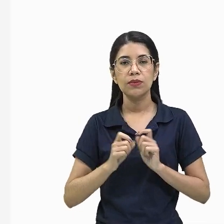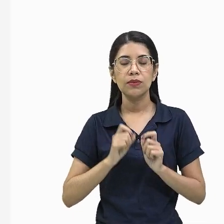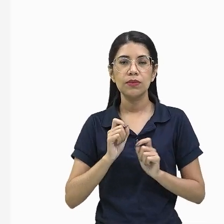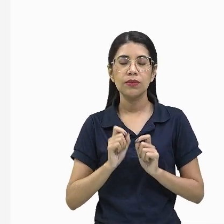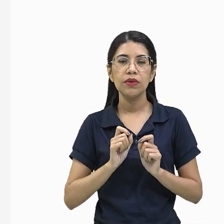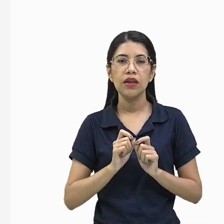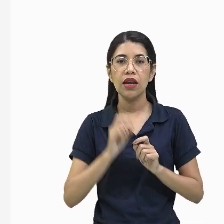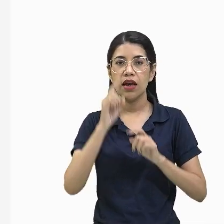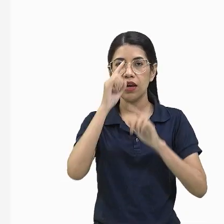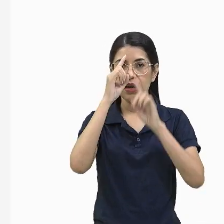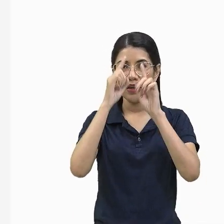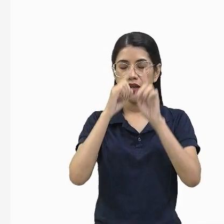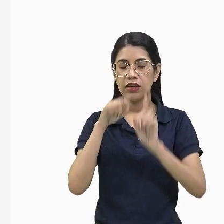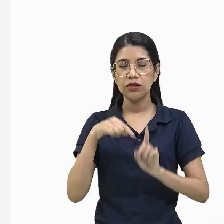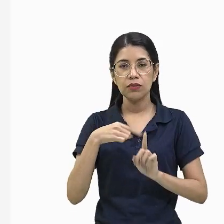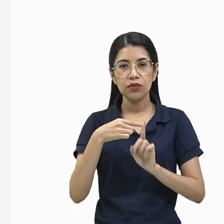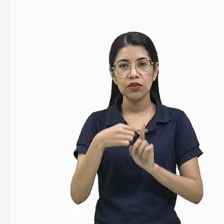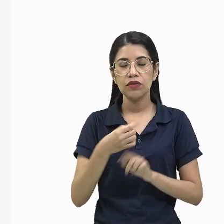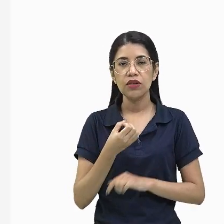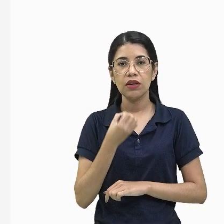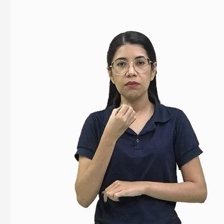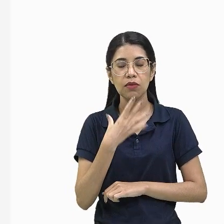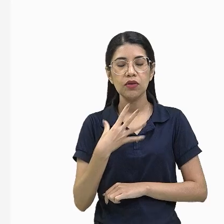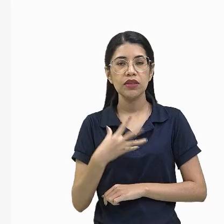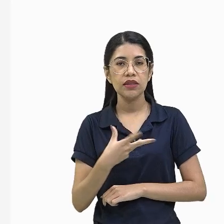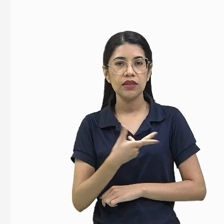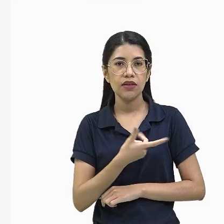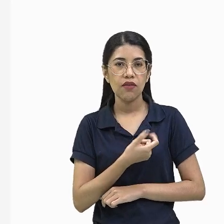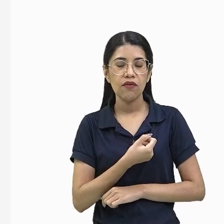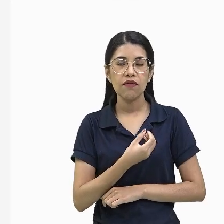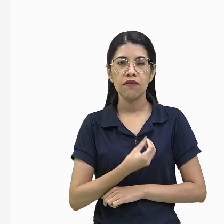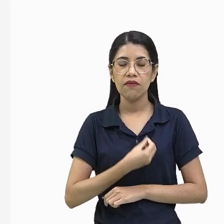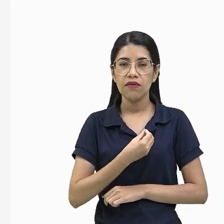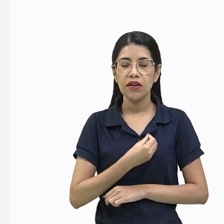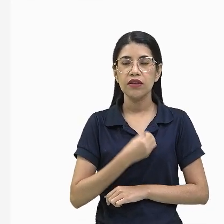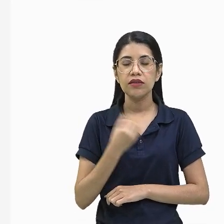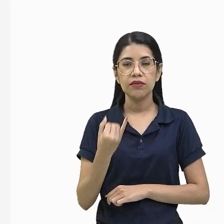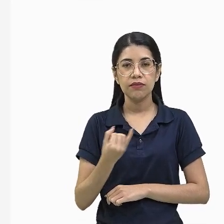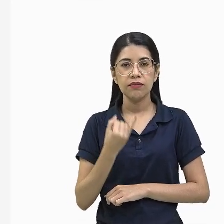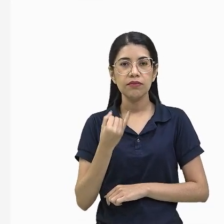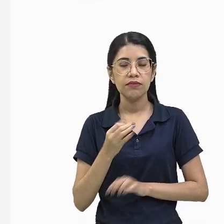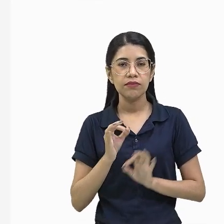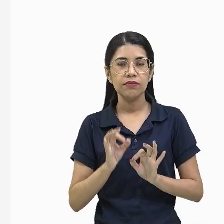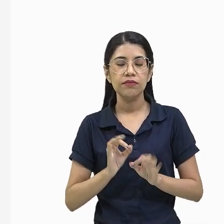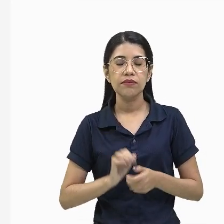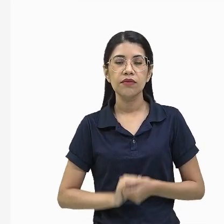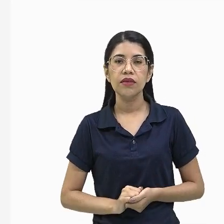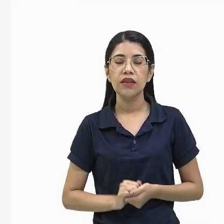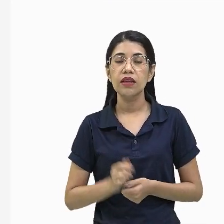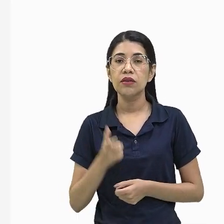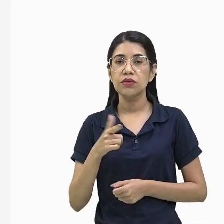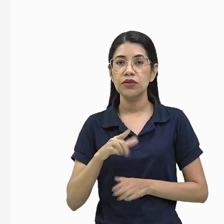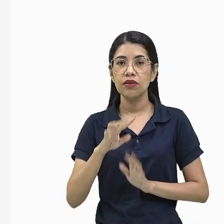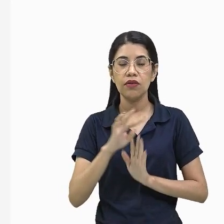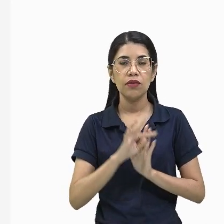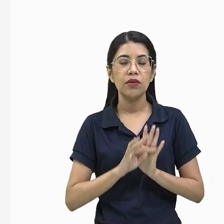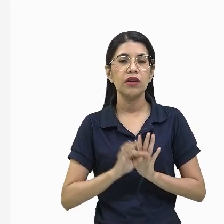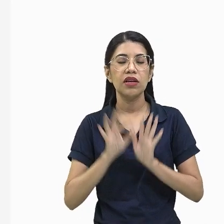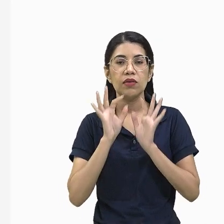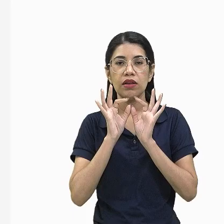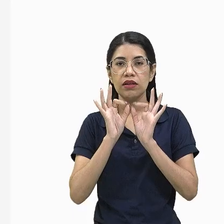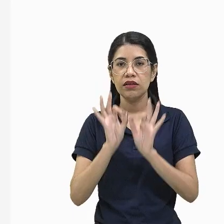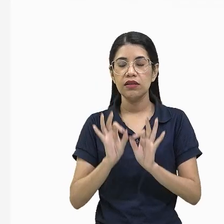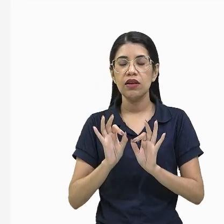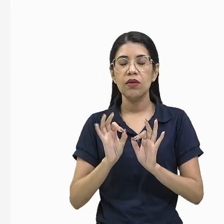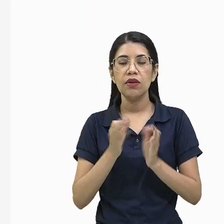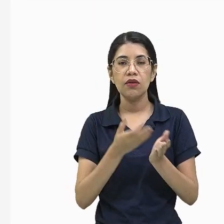essa ideia positiva. Olha só, salvar vida. Então, é algo muito importante. E, mais uma vez, o texto chama a atenção,